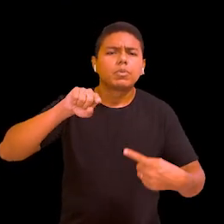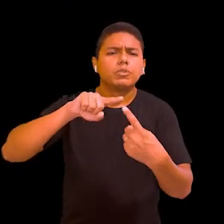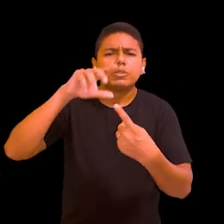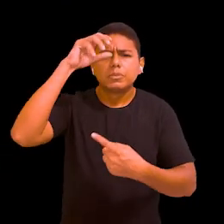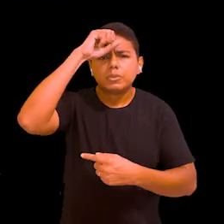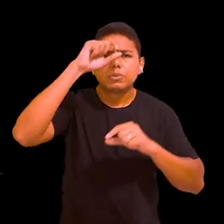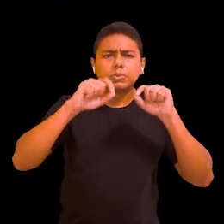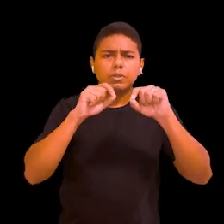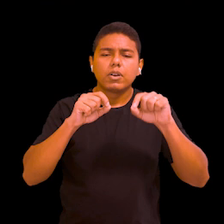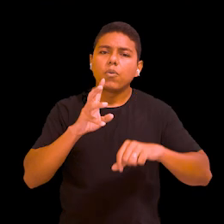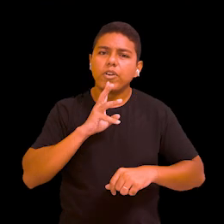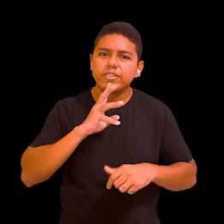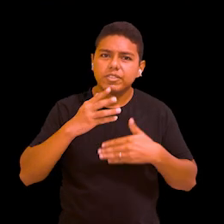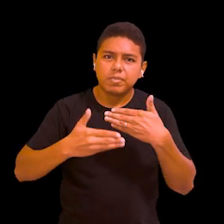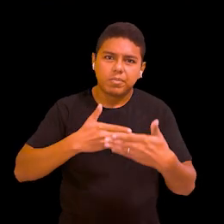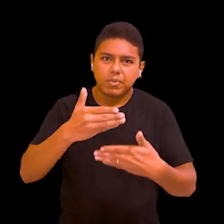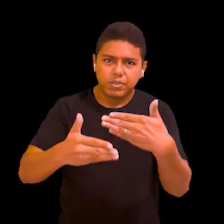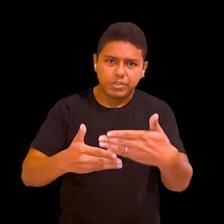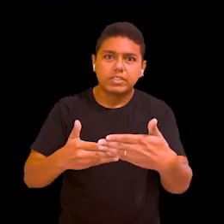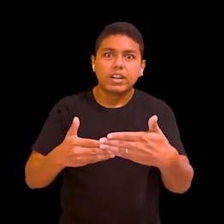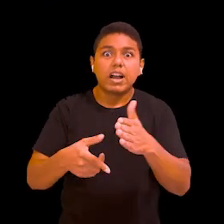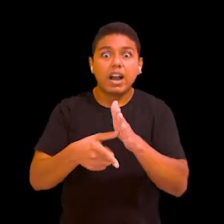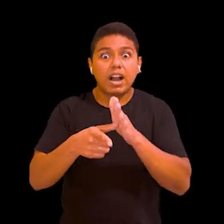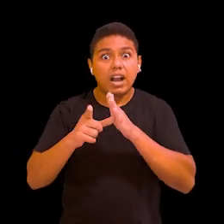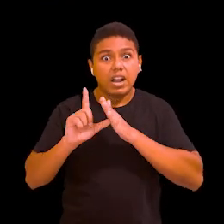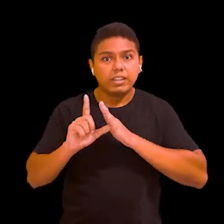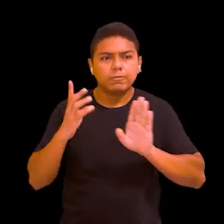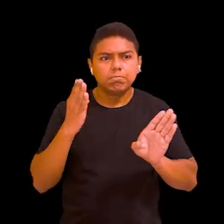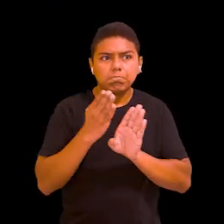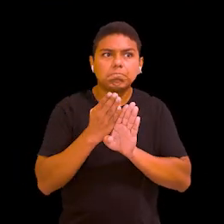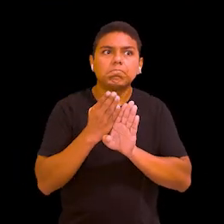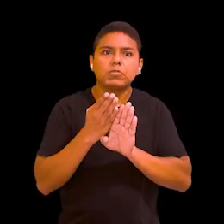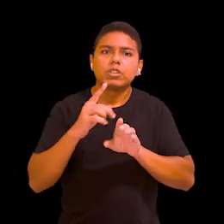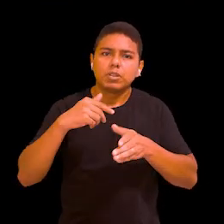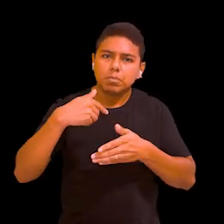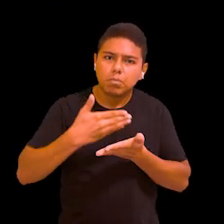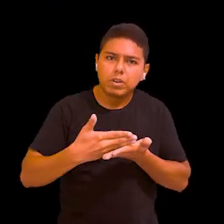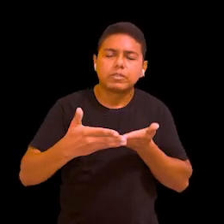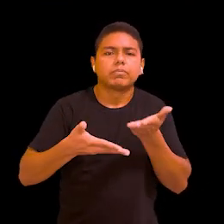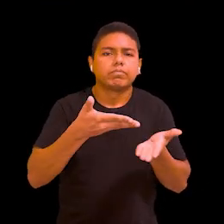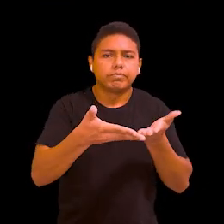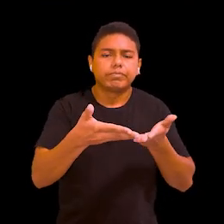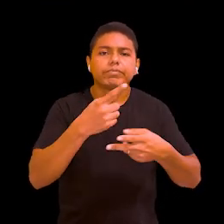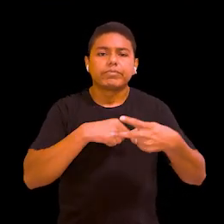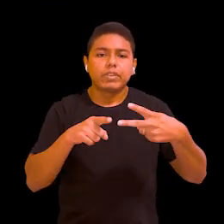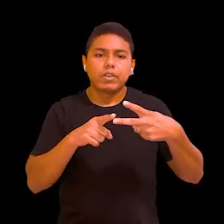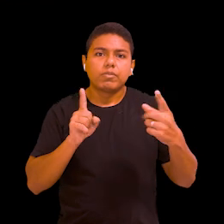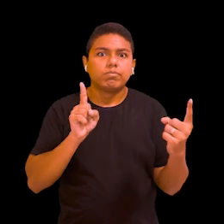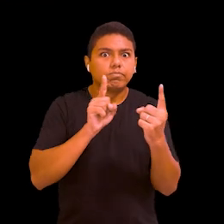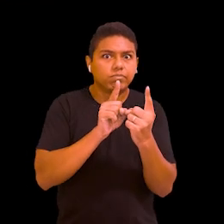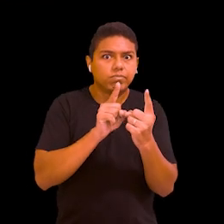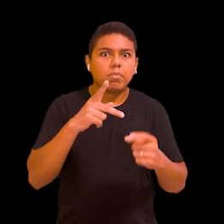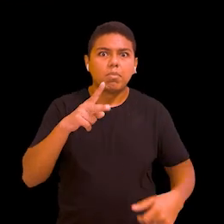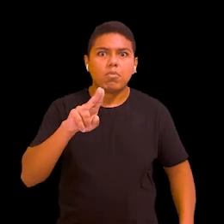são conhecer o processo da captação precoce da puérpera, conhecer como se dá a consulta